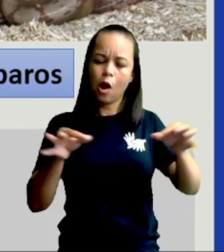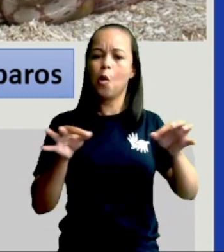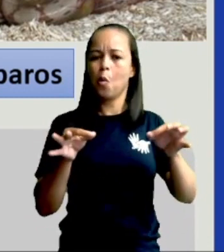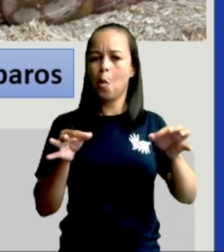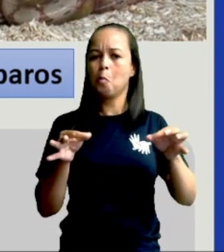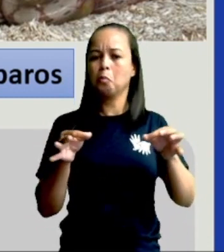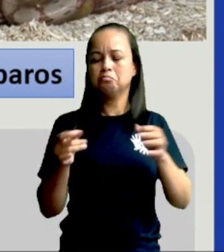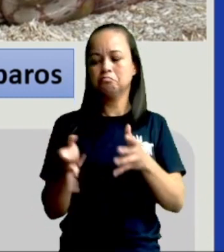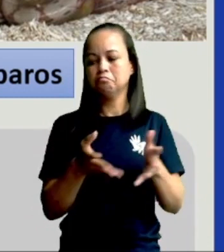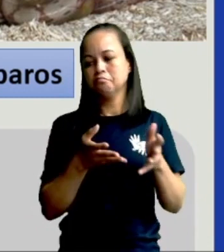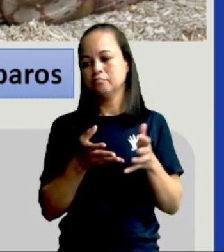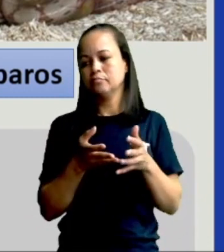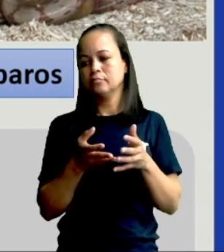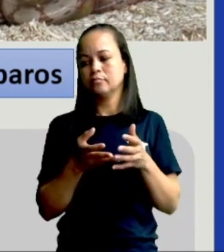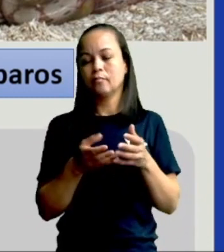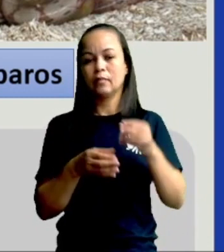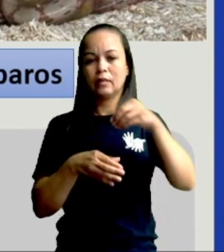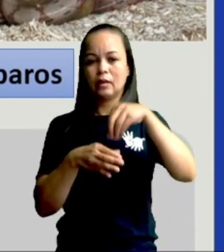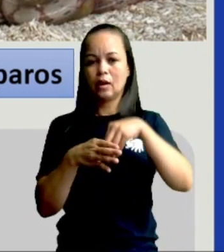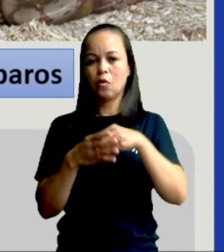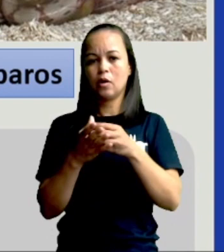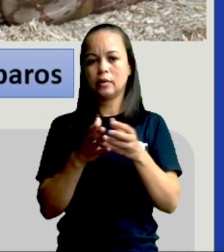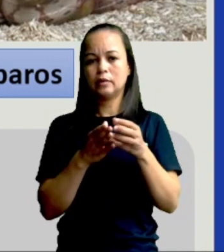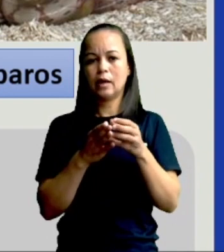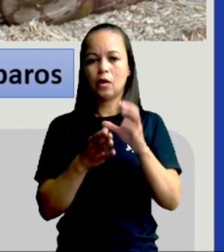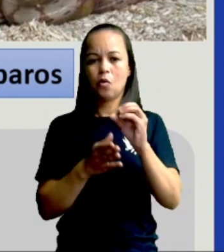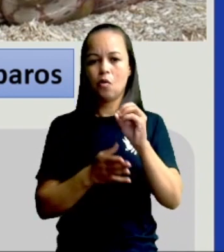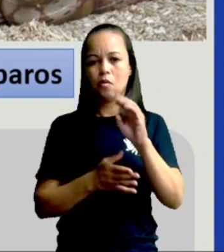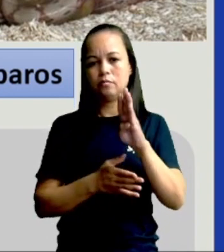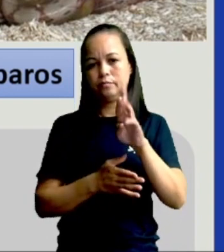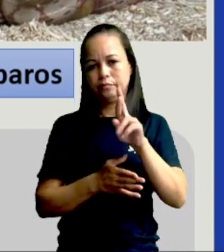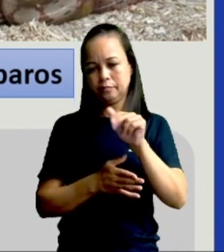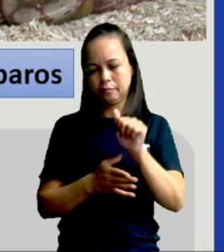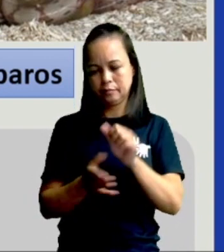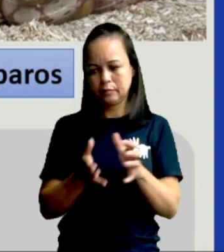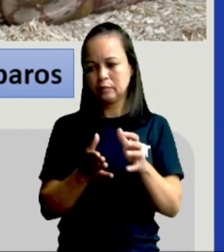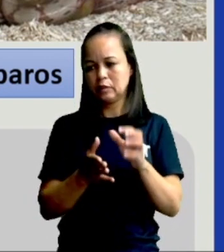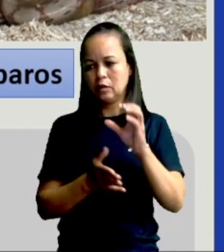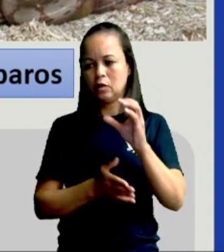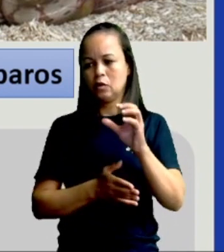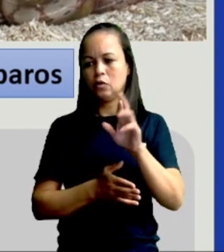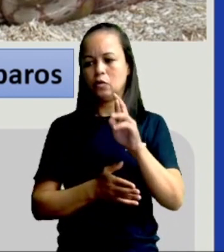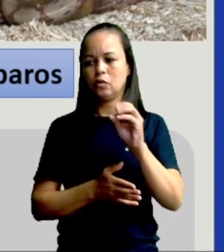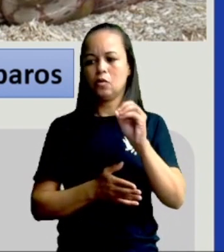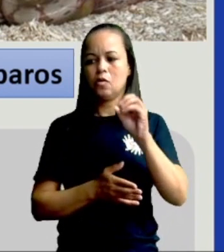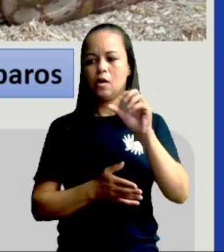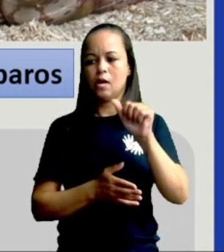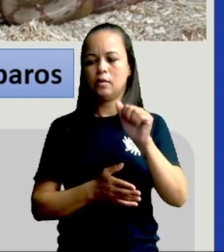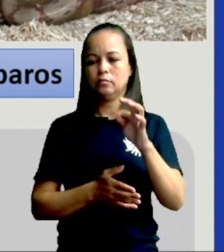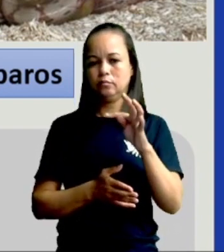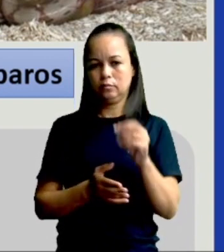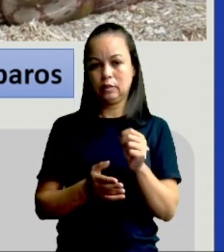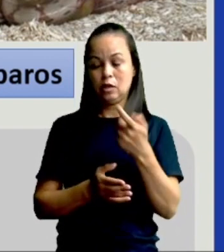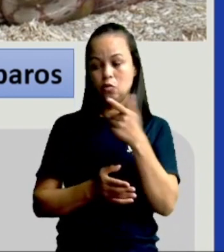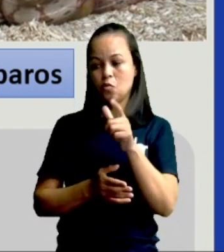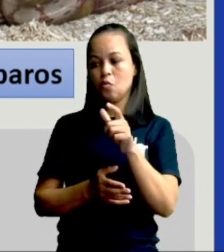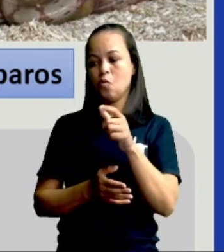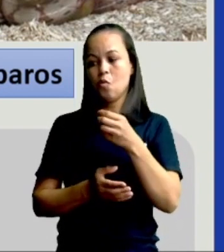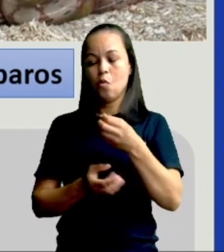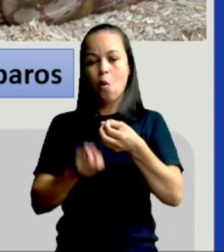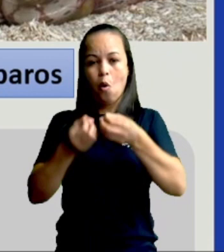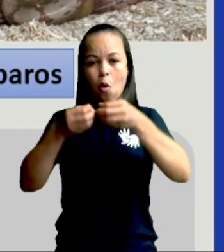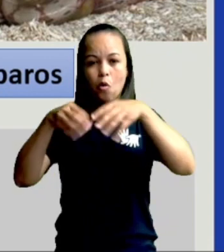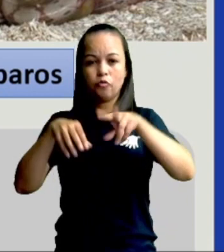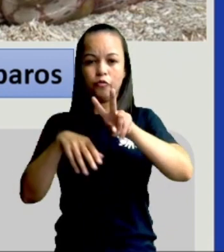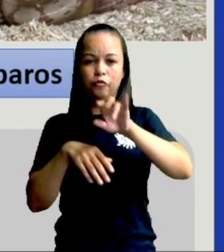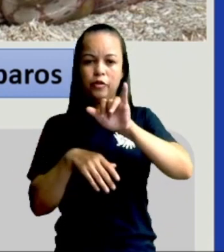cloaca da cobra. Já na outra aqui, no ovo vivíparo, um ovo vivíparo